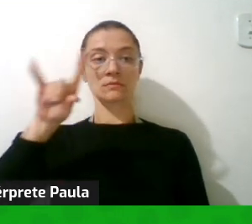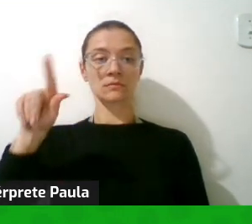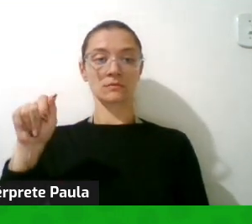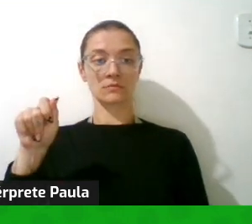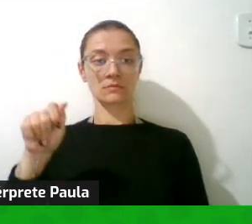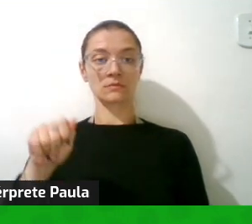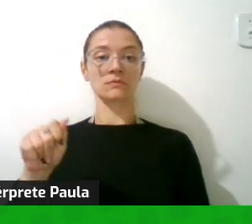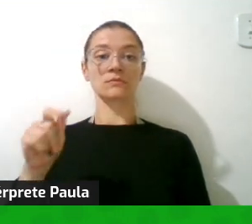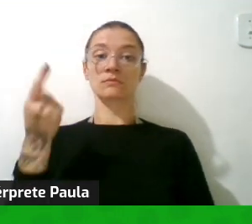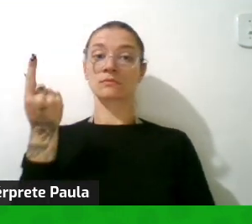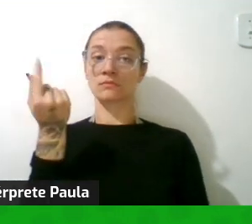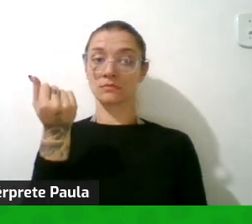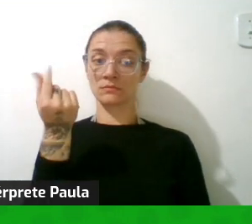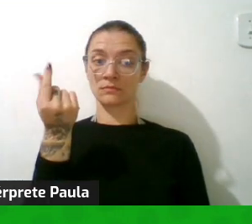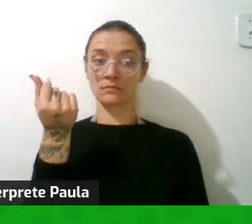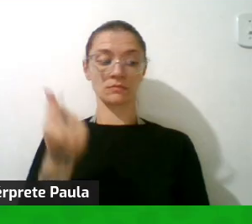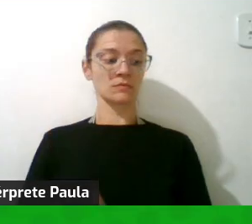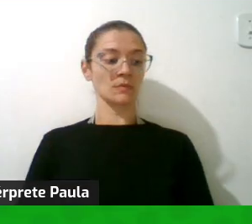e o valor.